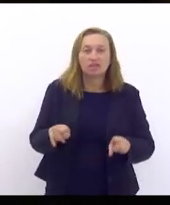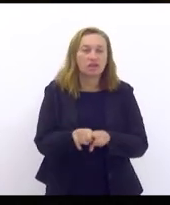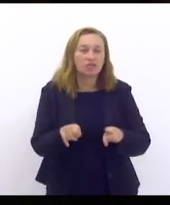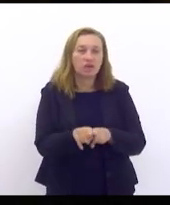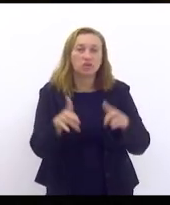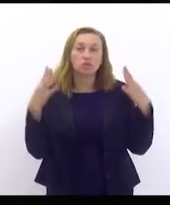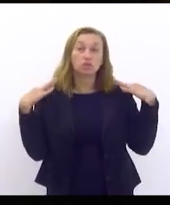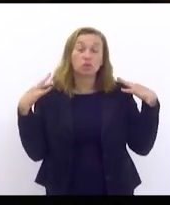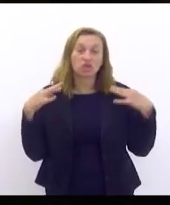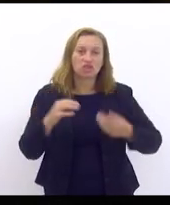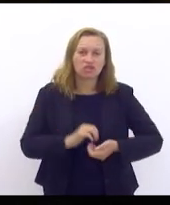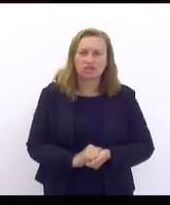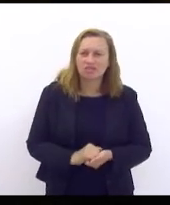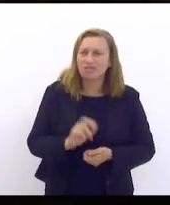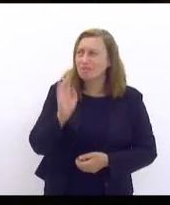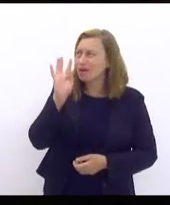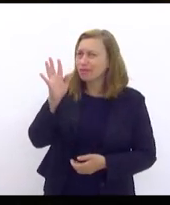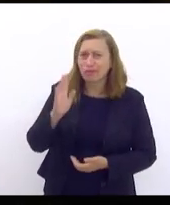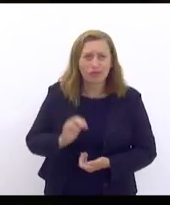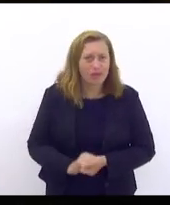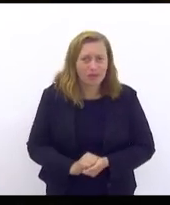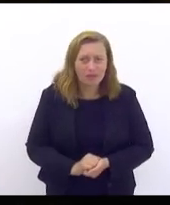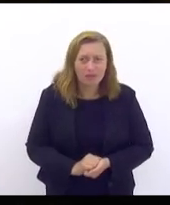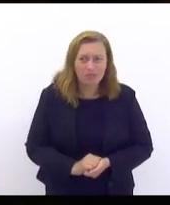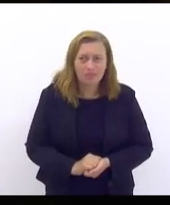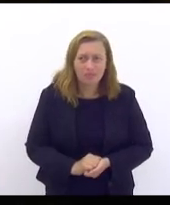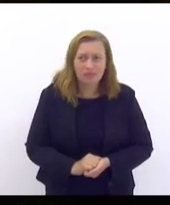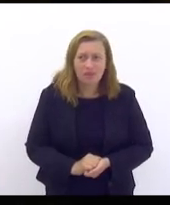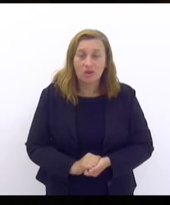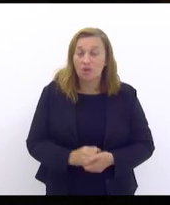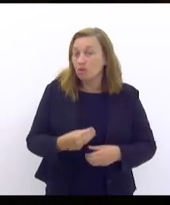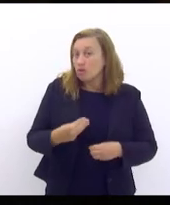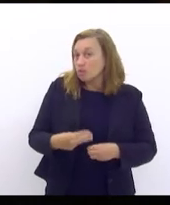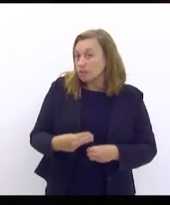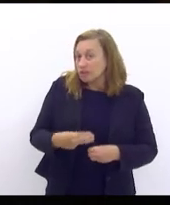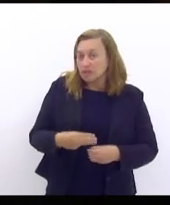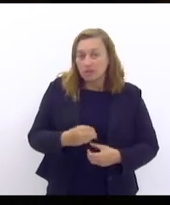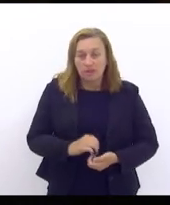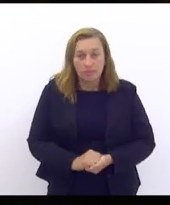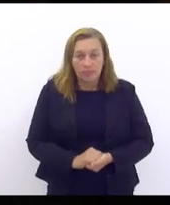turistas. Imaginem só um município